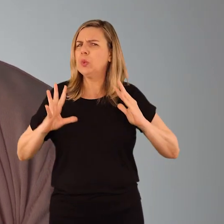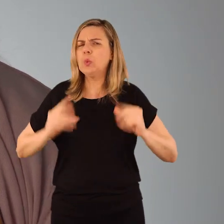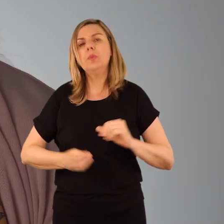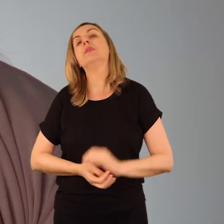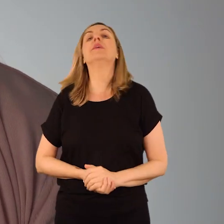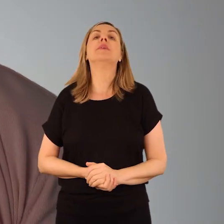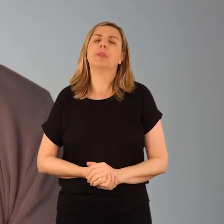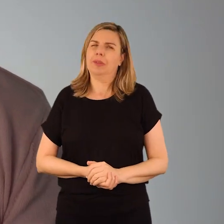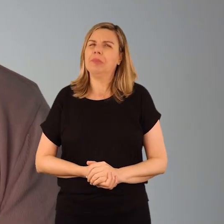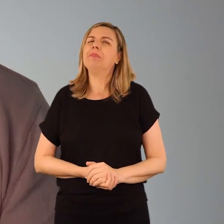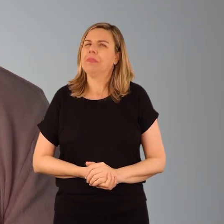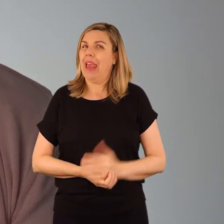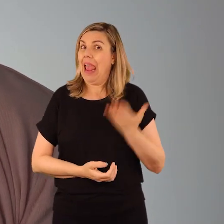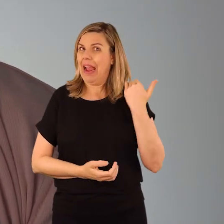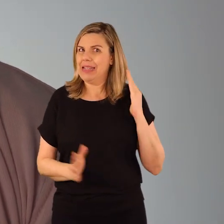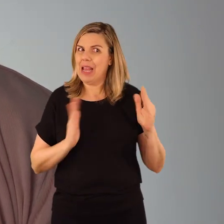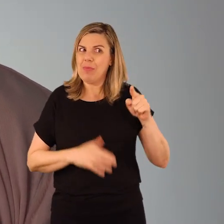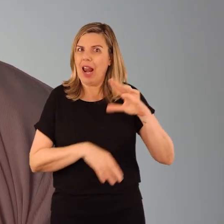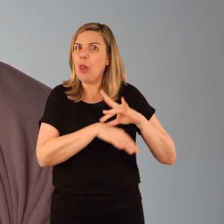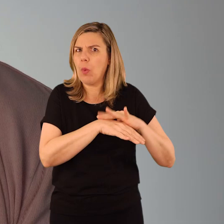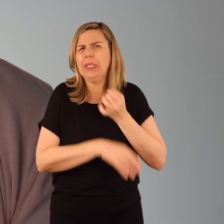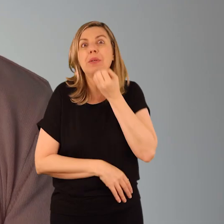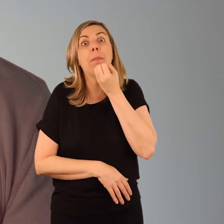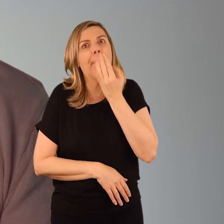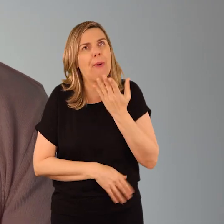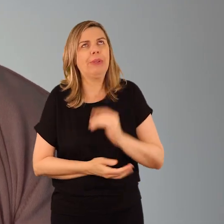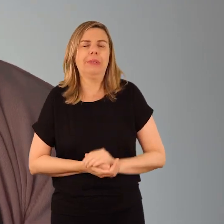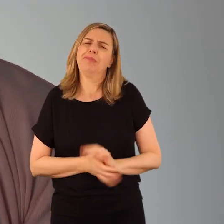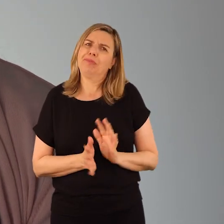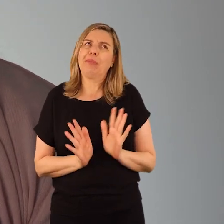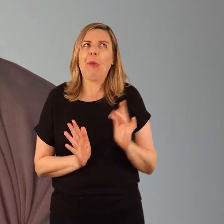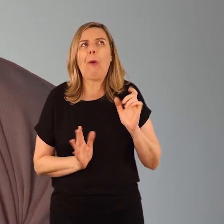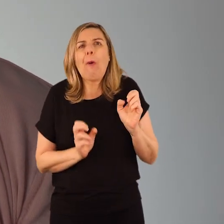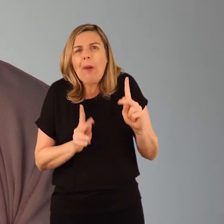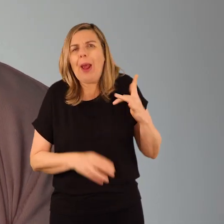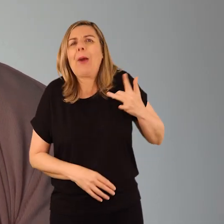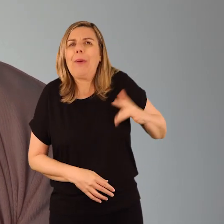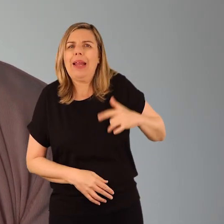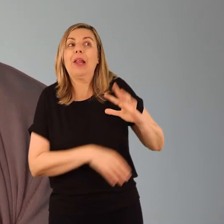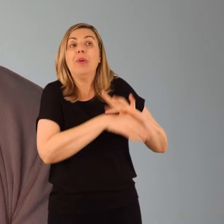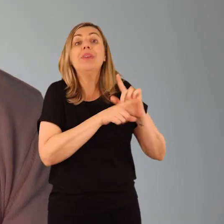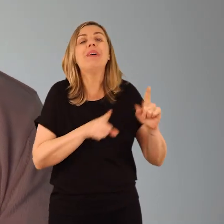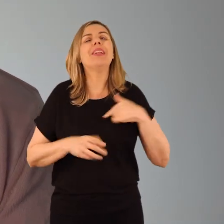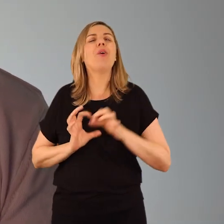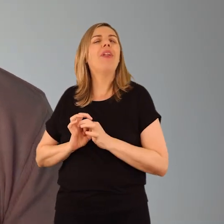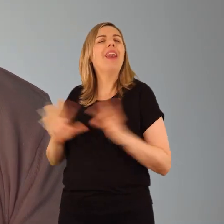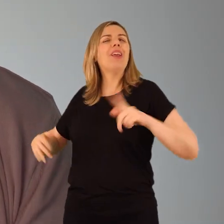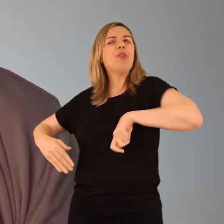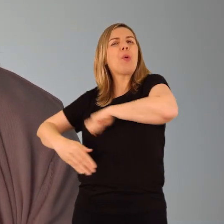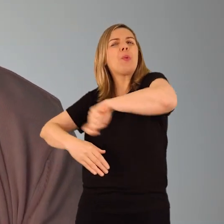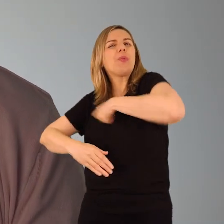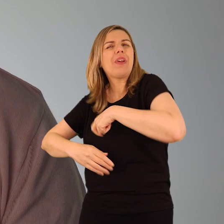E aí era um tempo bom, sabe? Quando ela estava doente lá na cama, porque, coitada, estava doente, né? Mas eu podia cozinhar